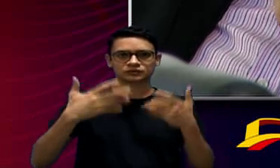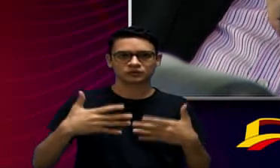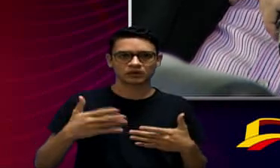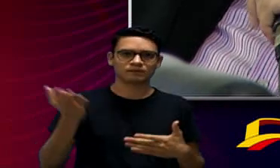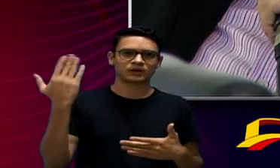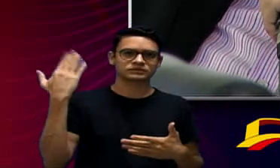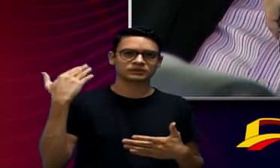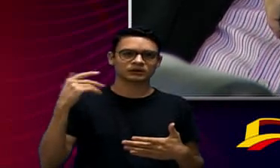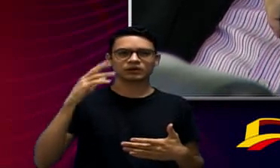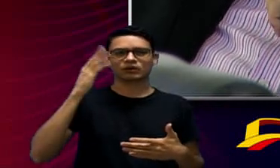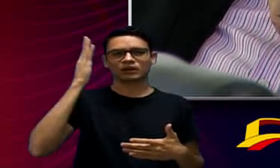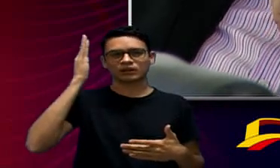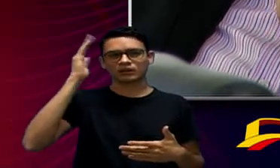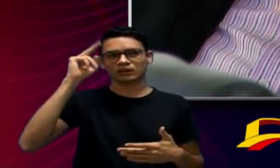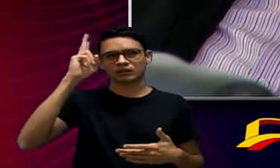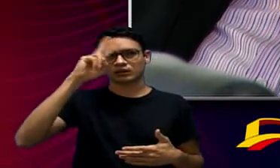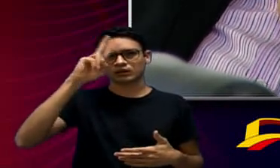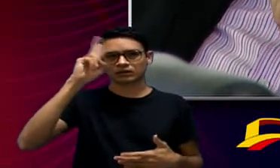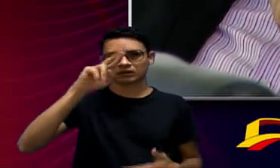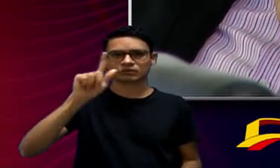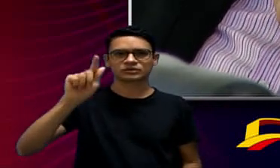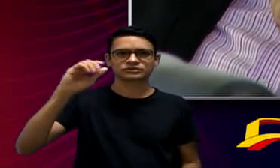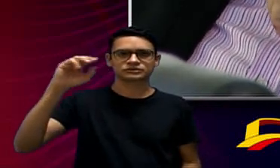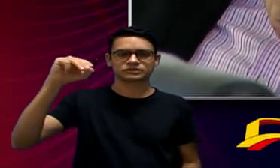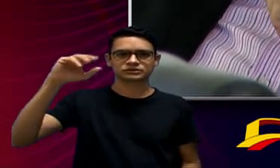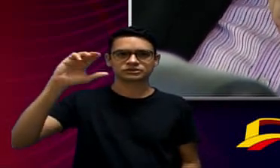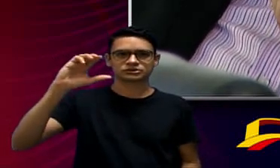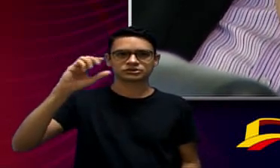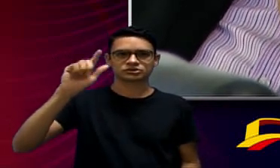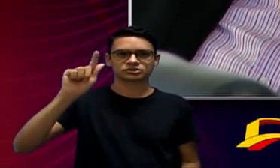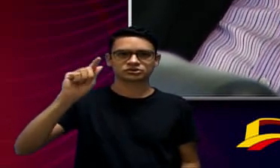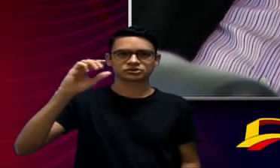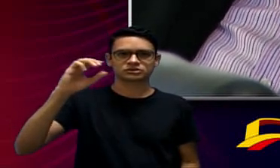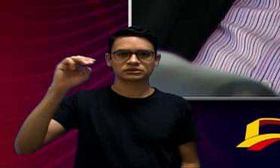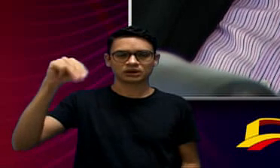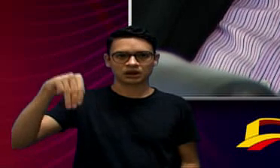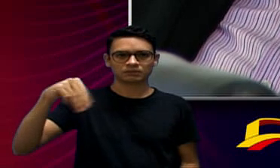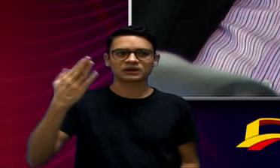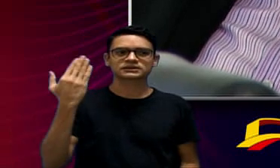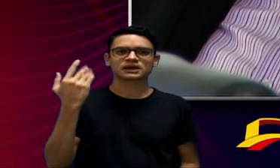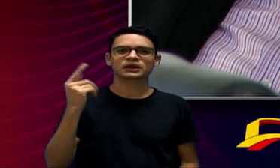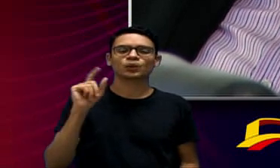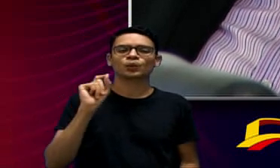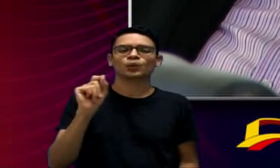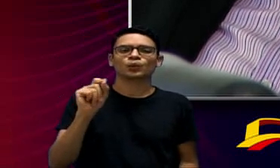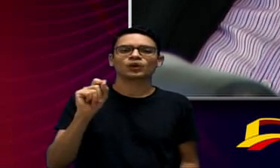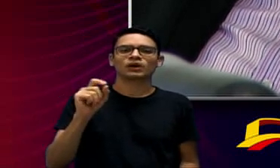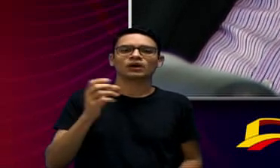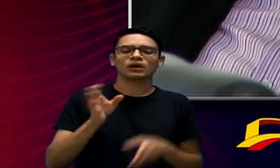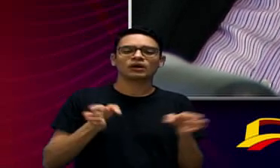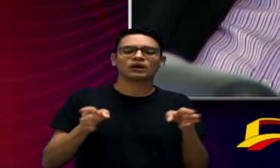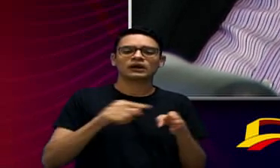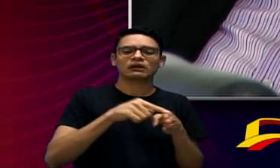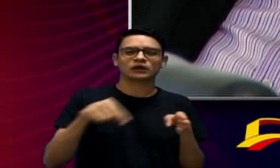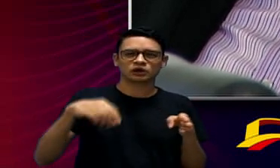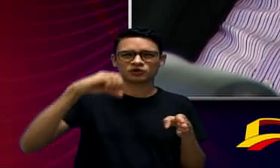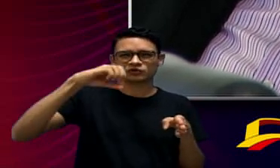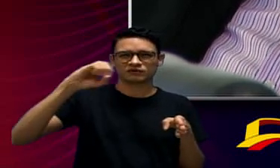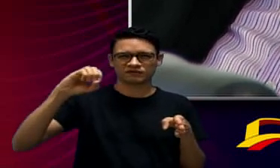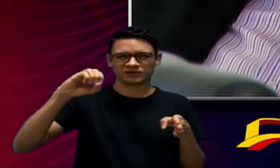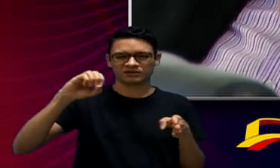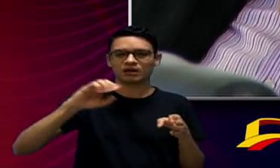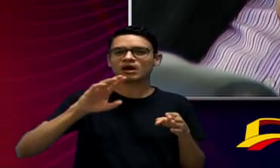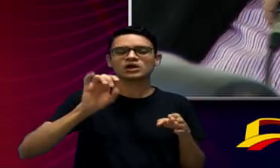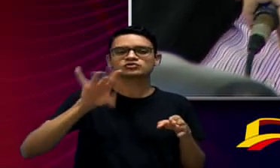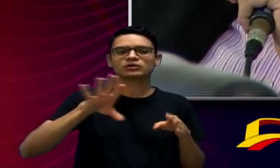Civil. Antigamente, eu lembro que a Guarda Civil, lá no final dos 80 e 90, ela era para cuidar das escolas. A Guarda Civil Municipal cuidava das escolas